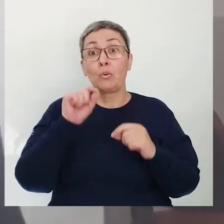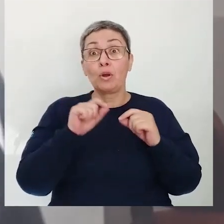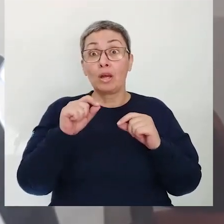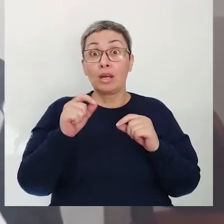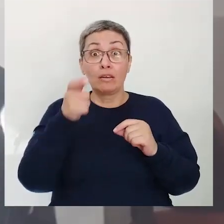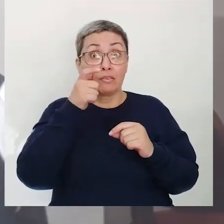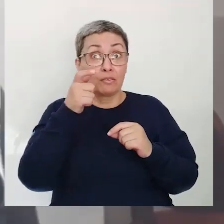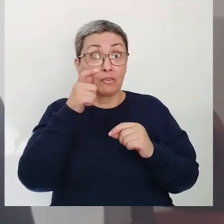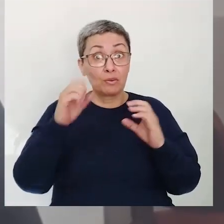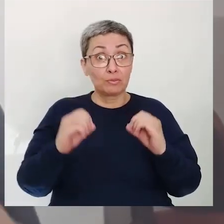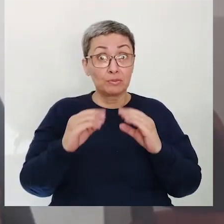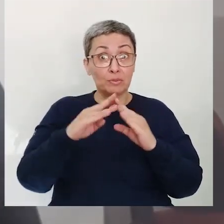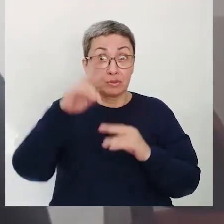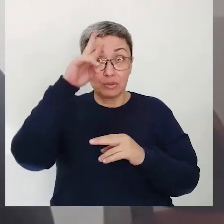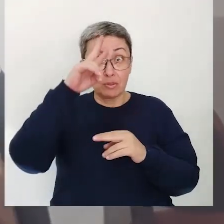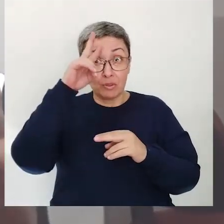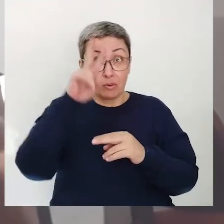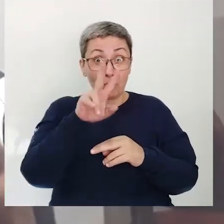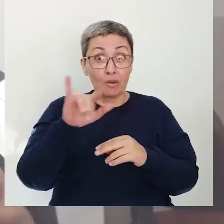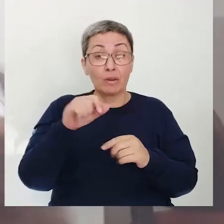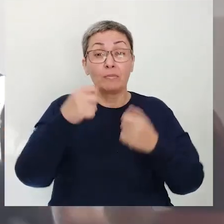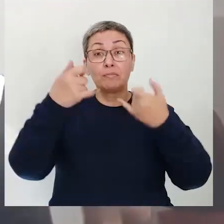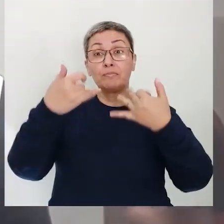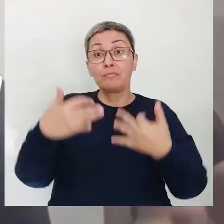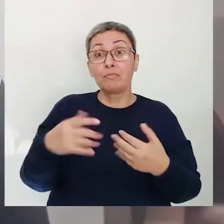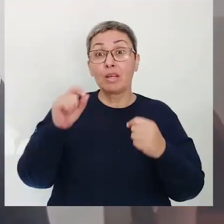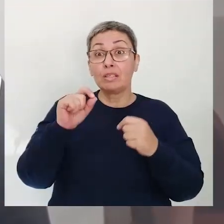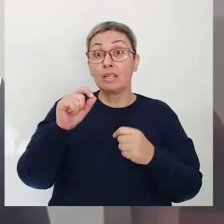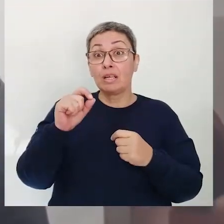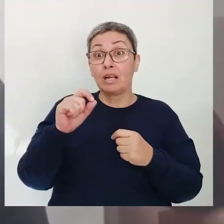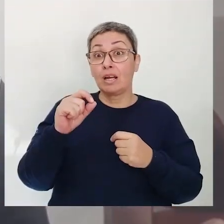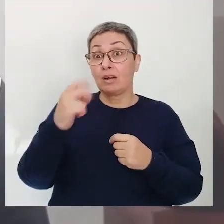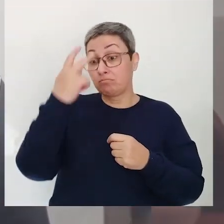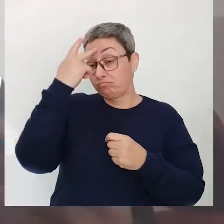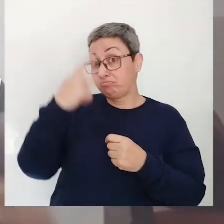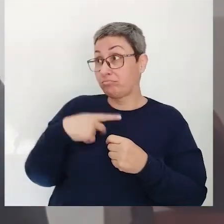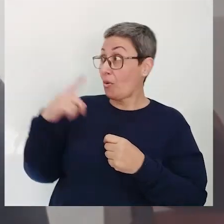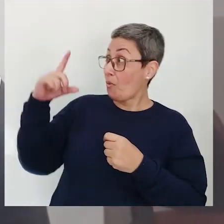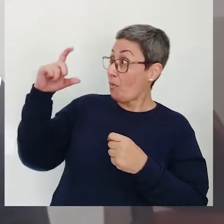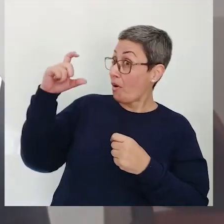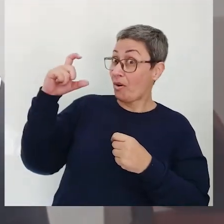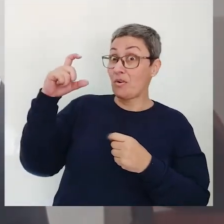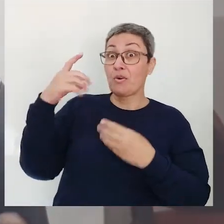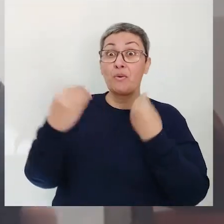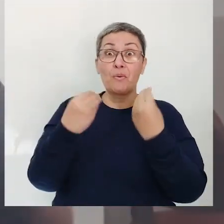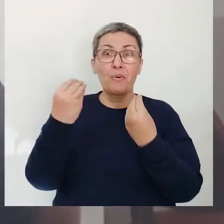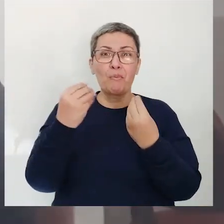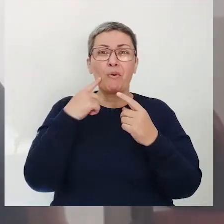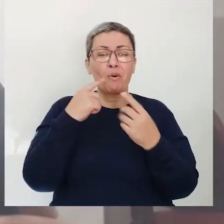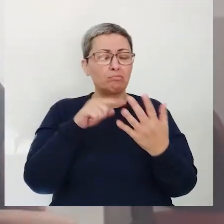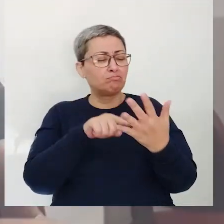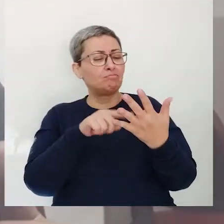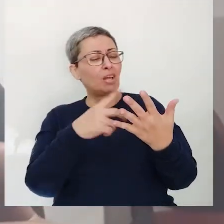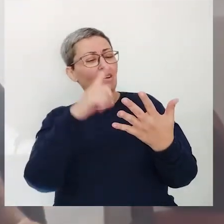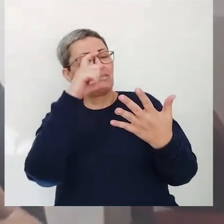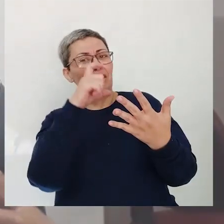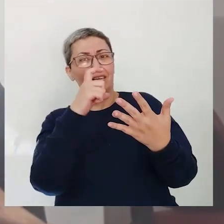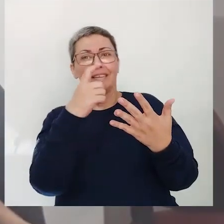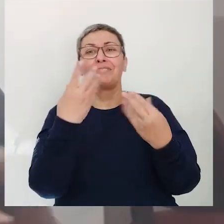o programa vai lembrar que nós falamos sobre autorretrato, né? Que é como você se